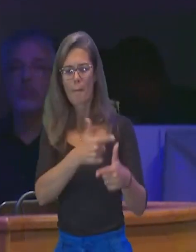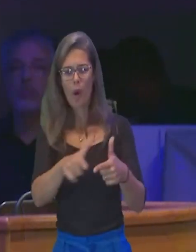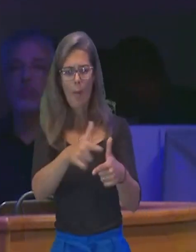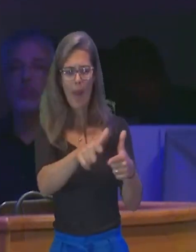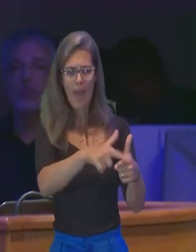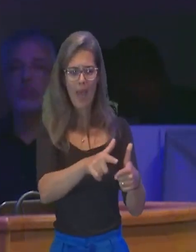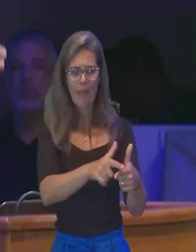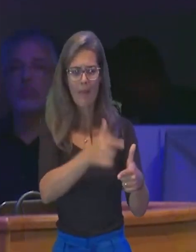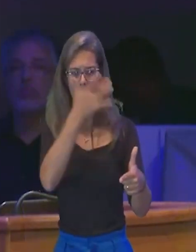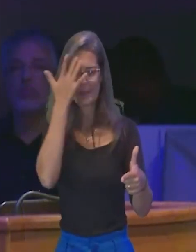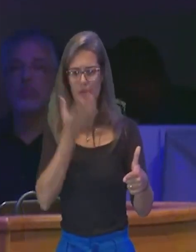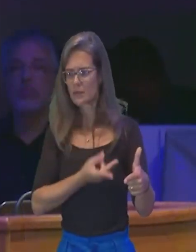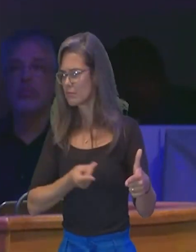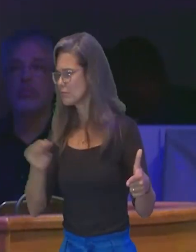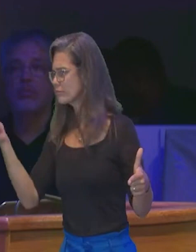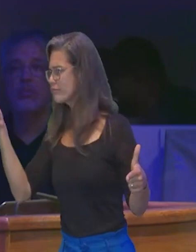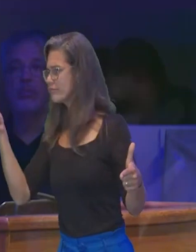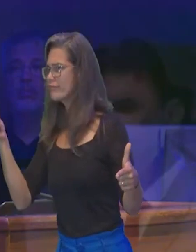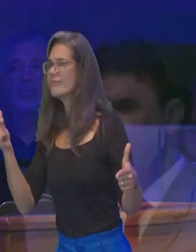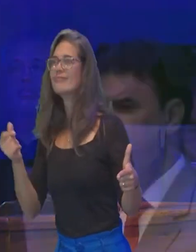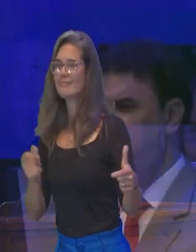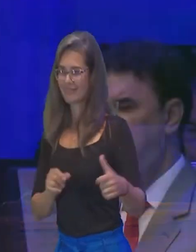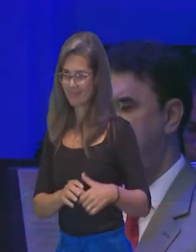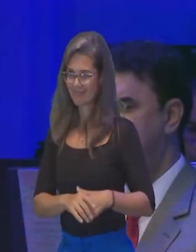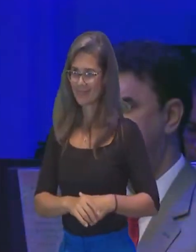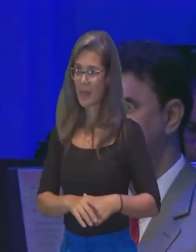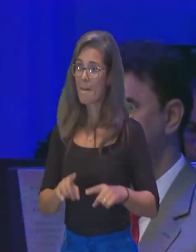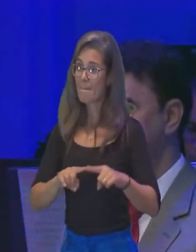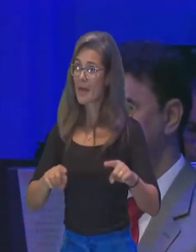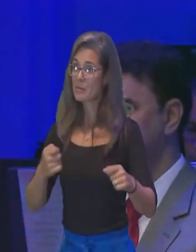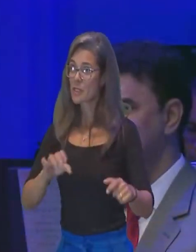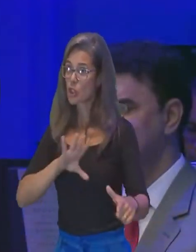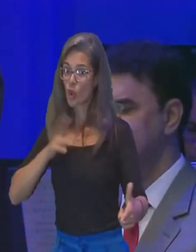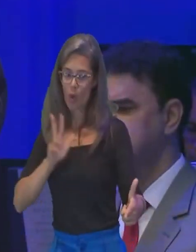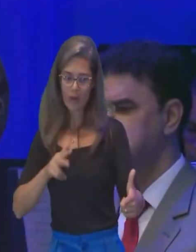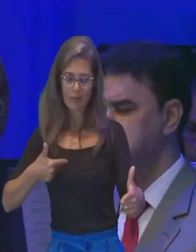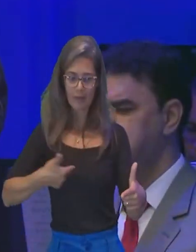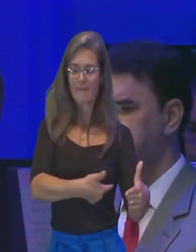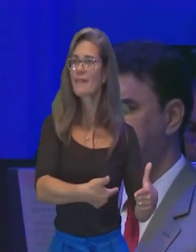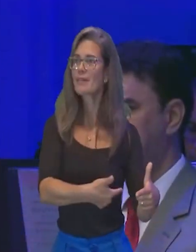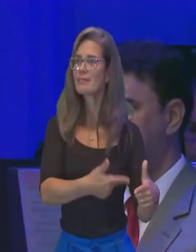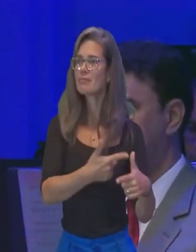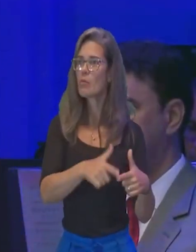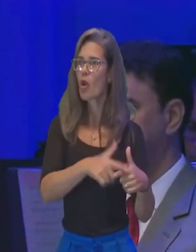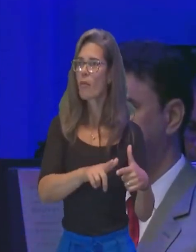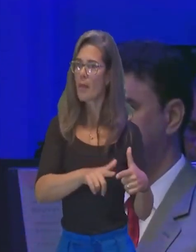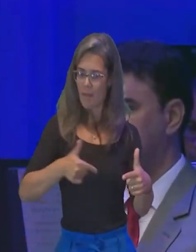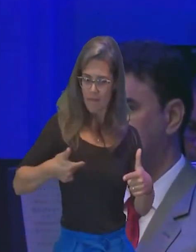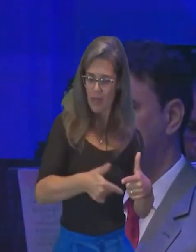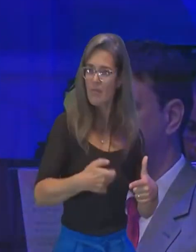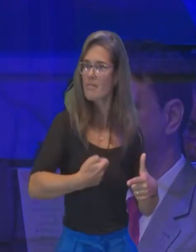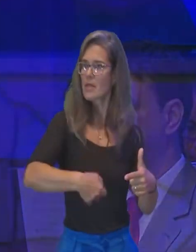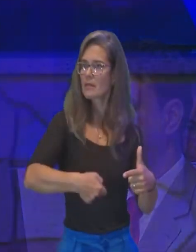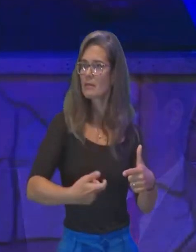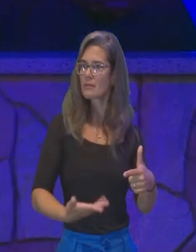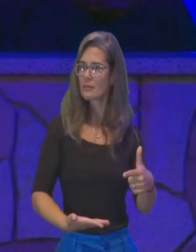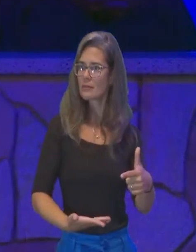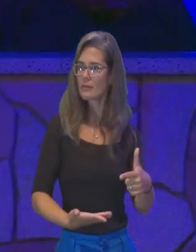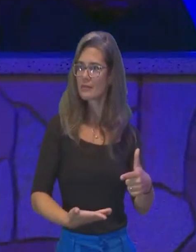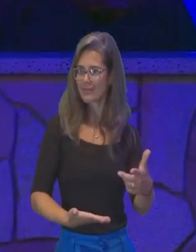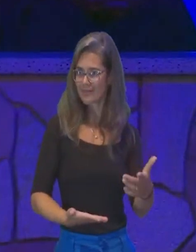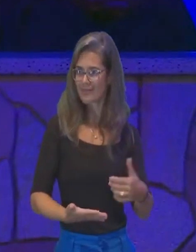você precisa enfrentar definitivamente para vencer? Ele recebeu uma missão do Senhor, queridos. E